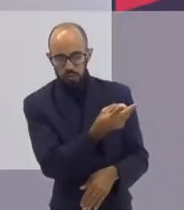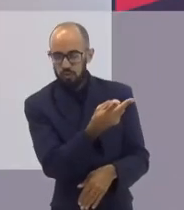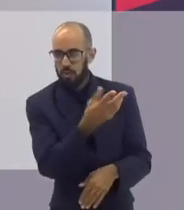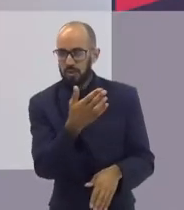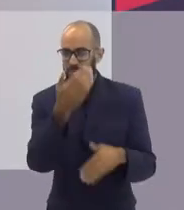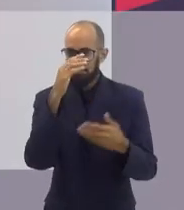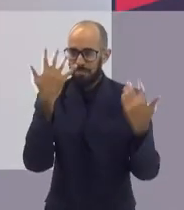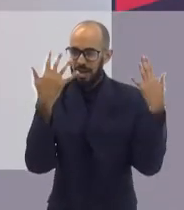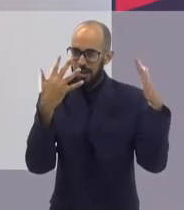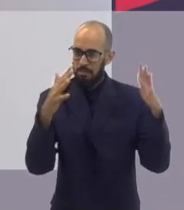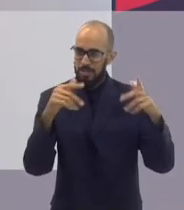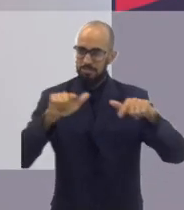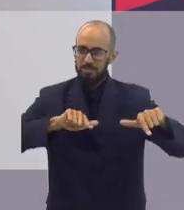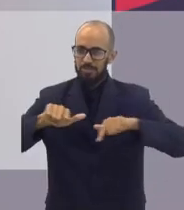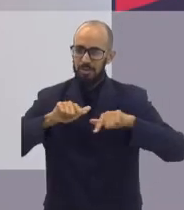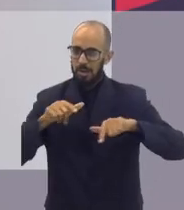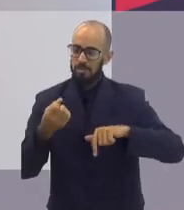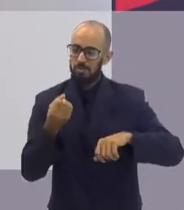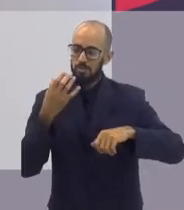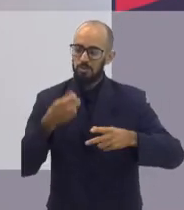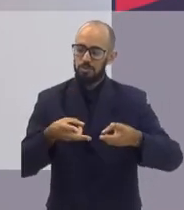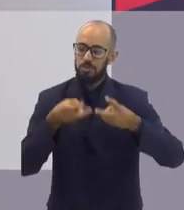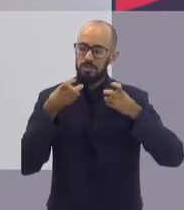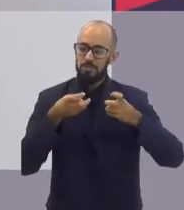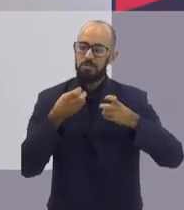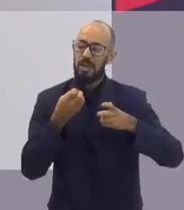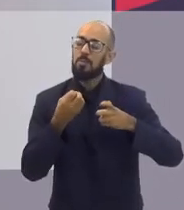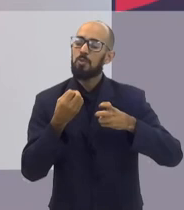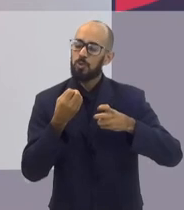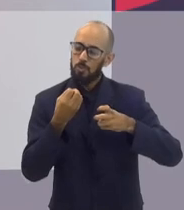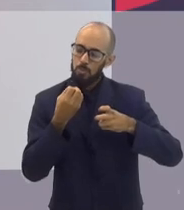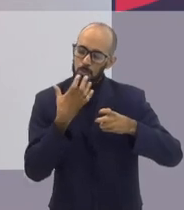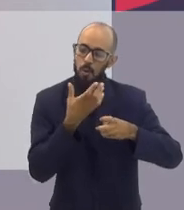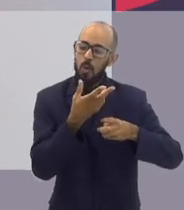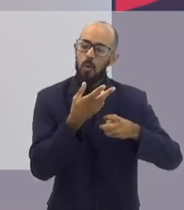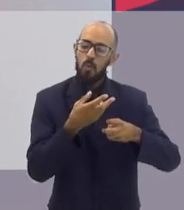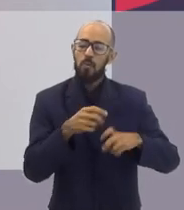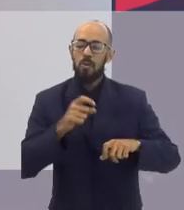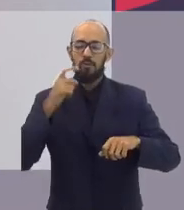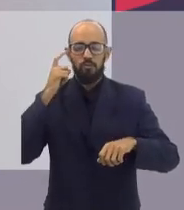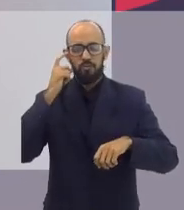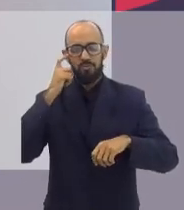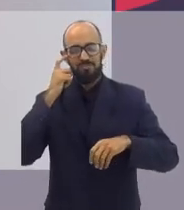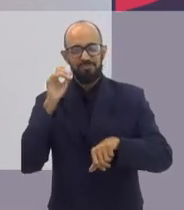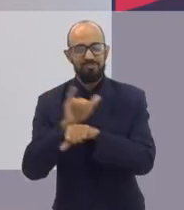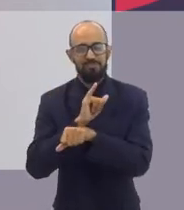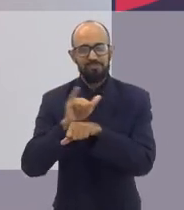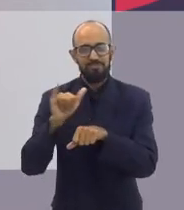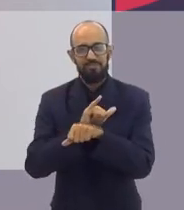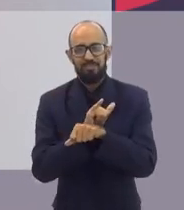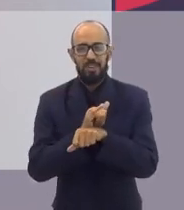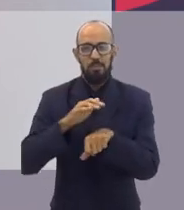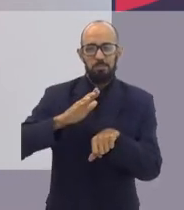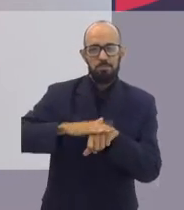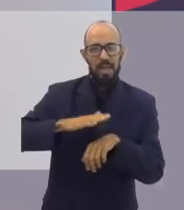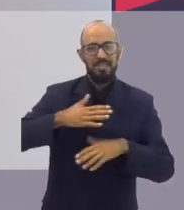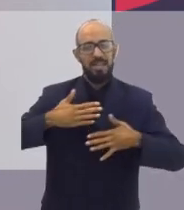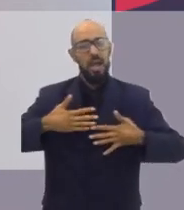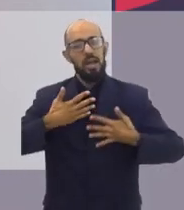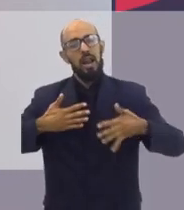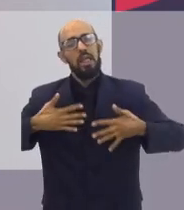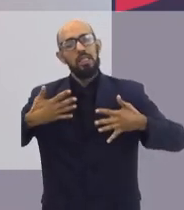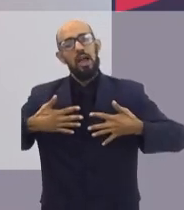professores. Parabéns pelo trabalho. É muito bom ver pesquisadores, professores pensando em formas